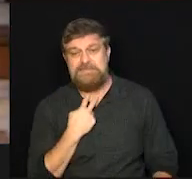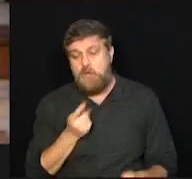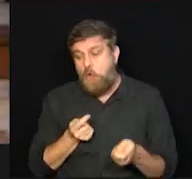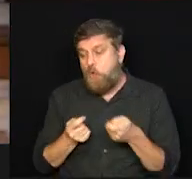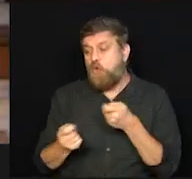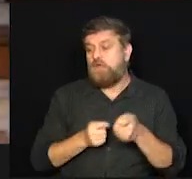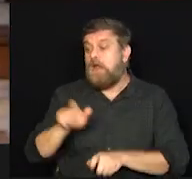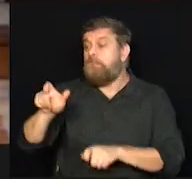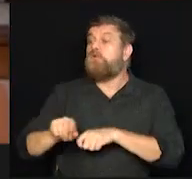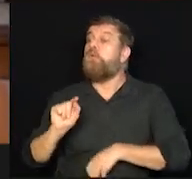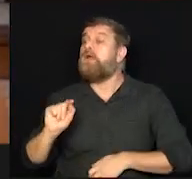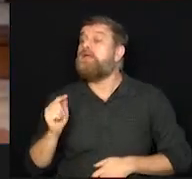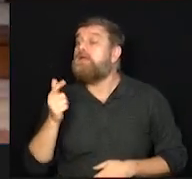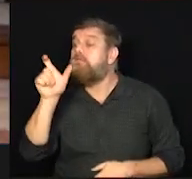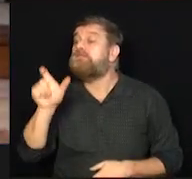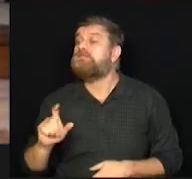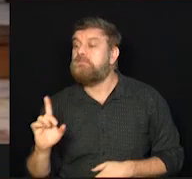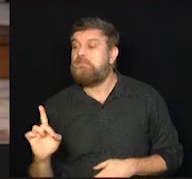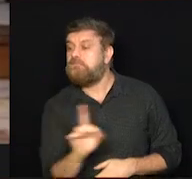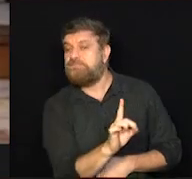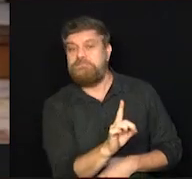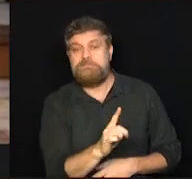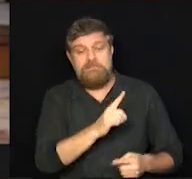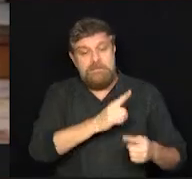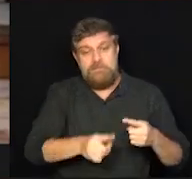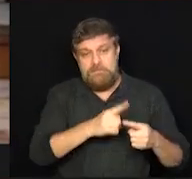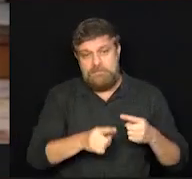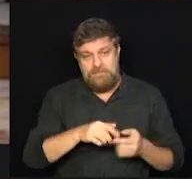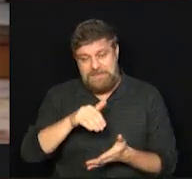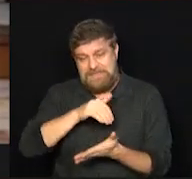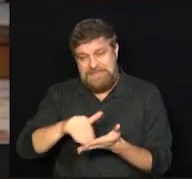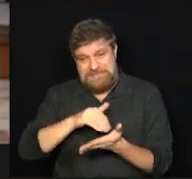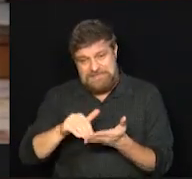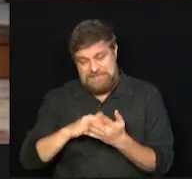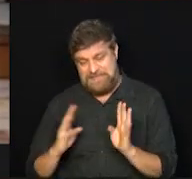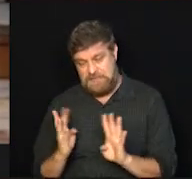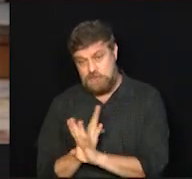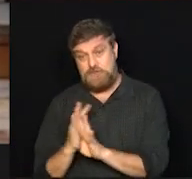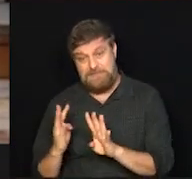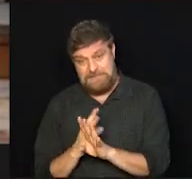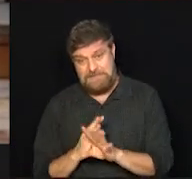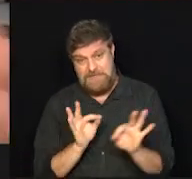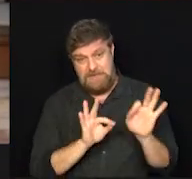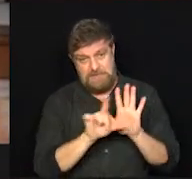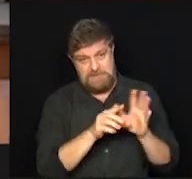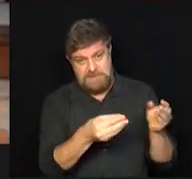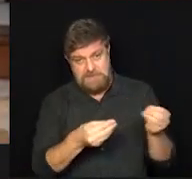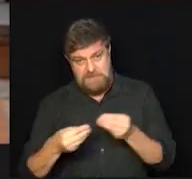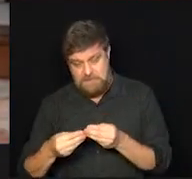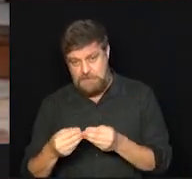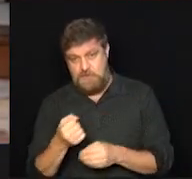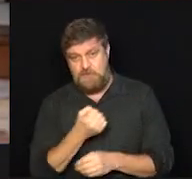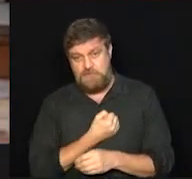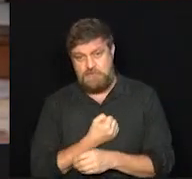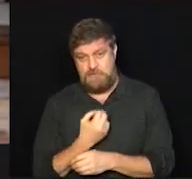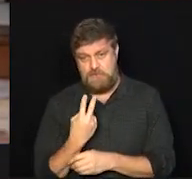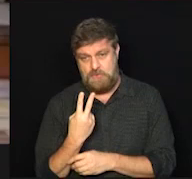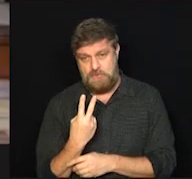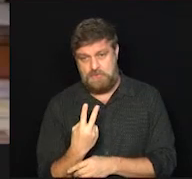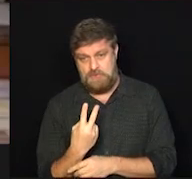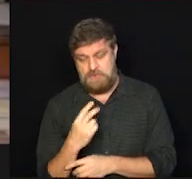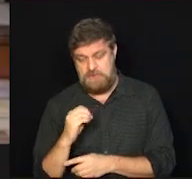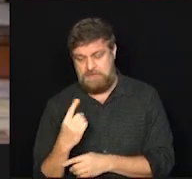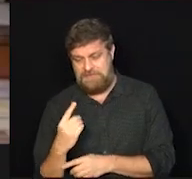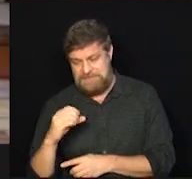entrada e em projeto está tramitando na Secretaria de Urbanismo sobre o número 2019/11